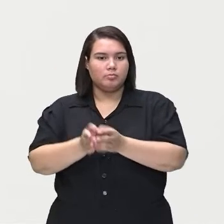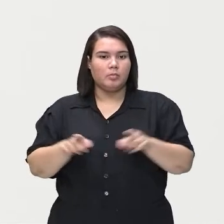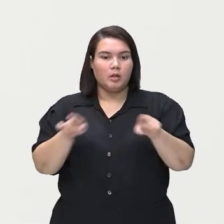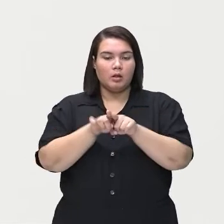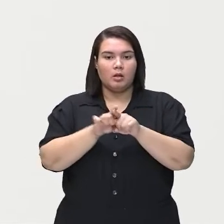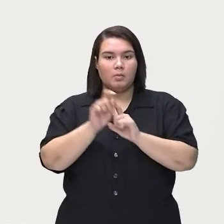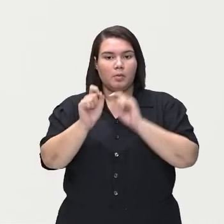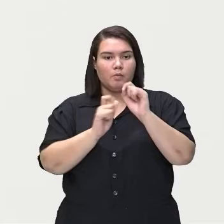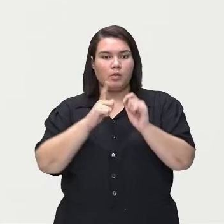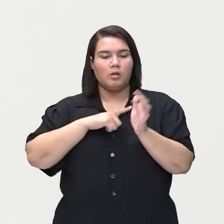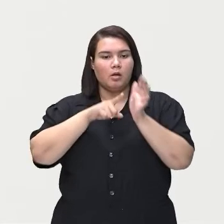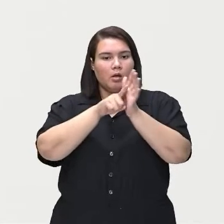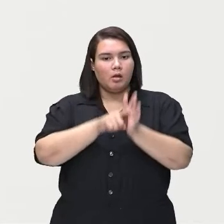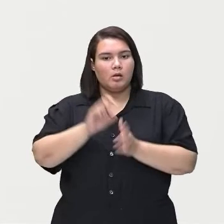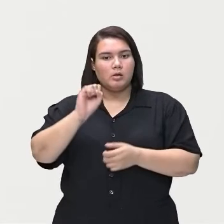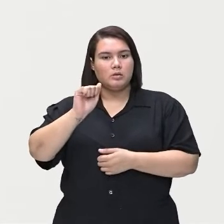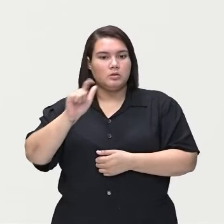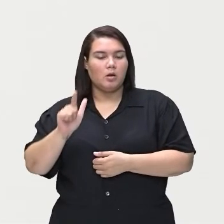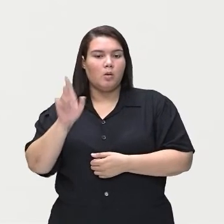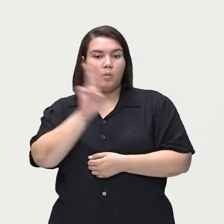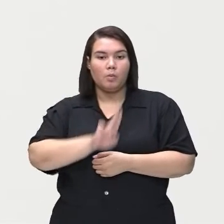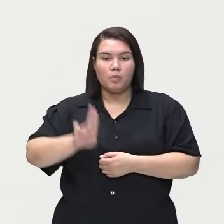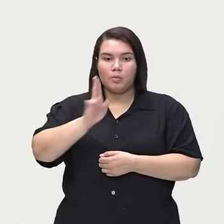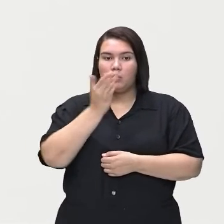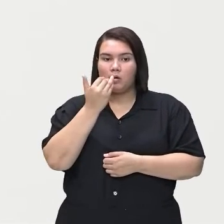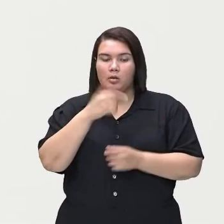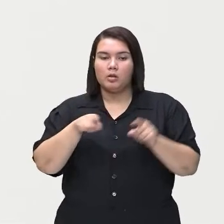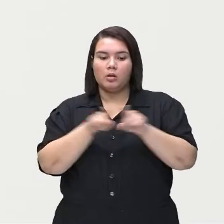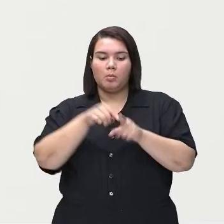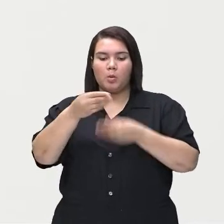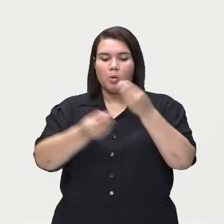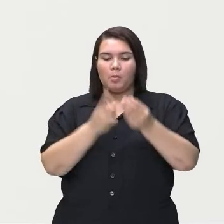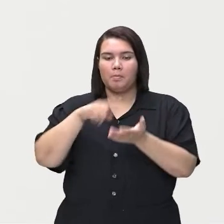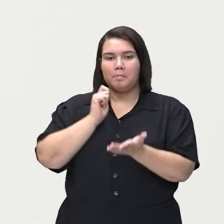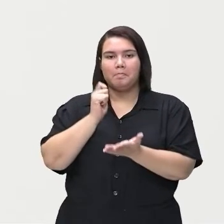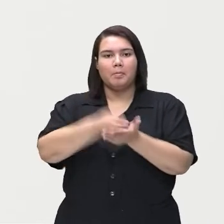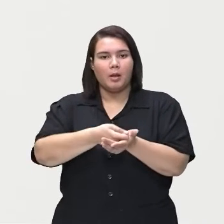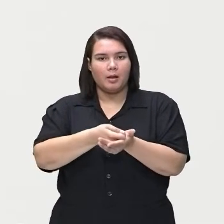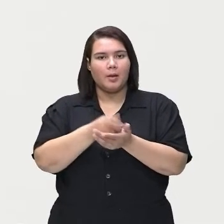sal, que era usado para conservar alimentos e como meio de